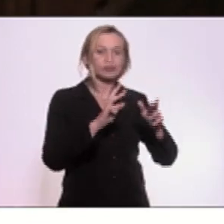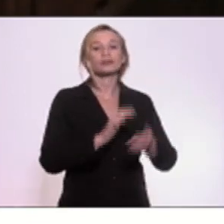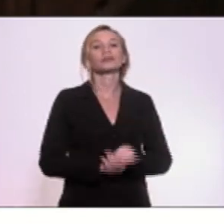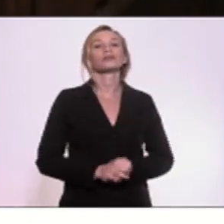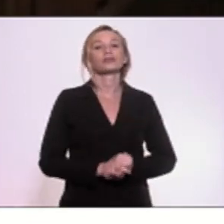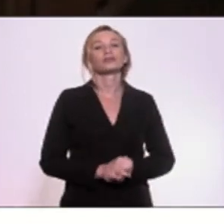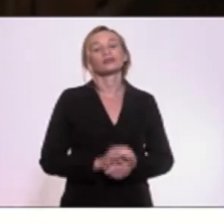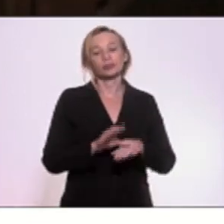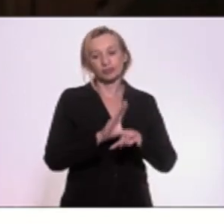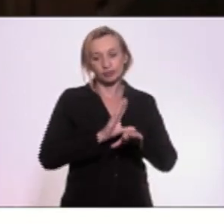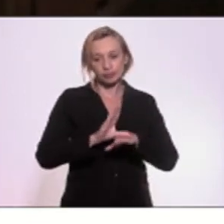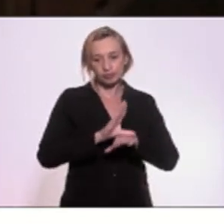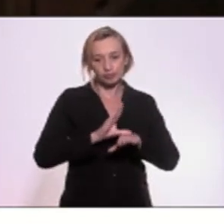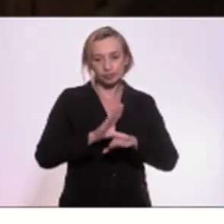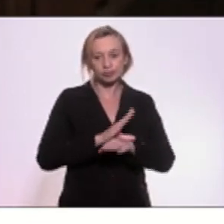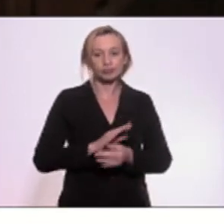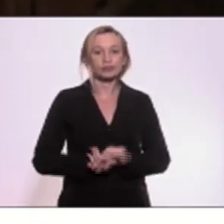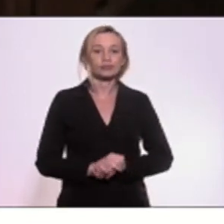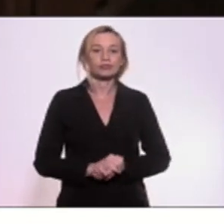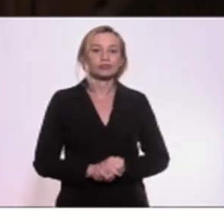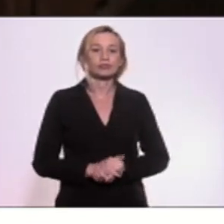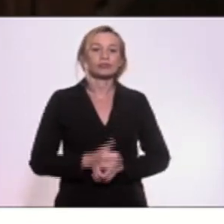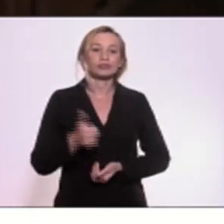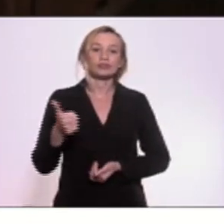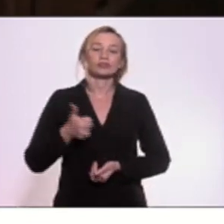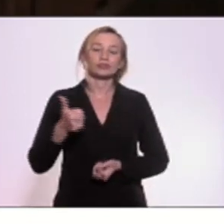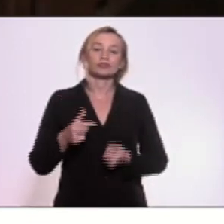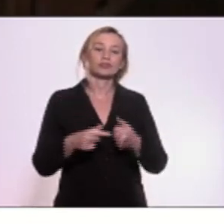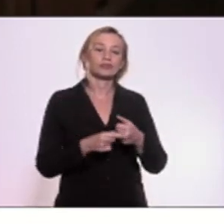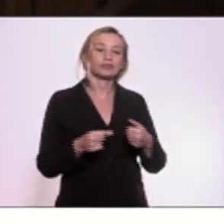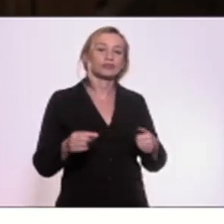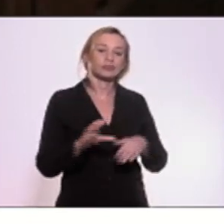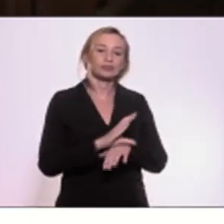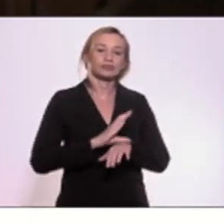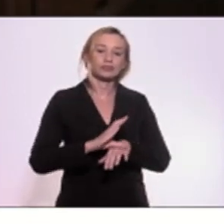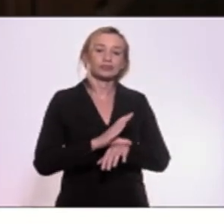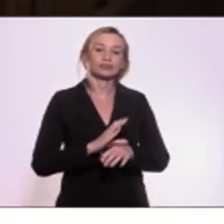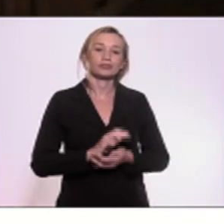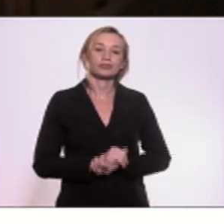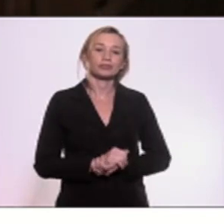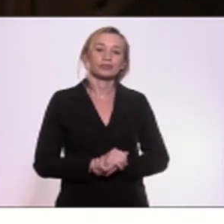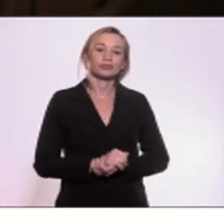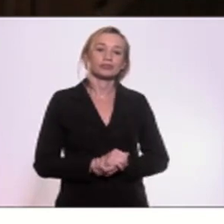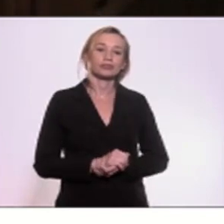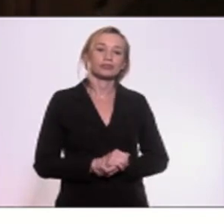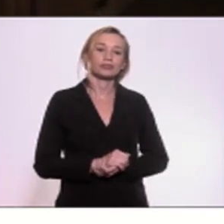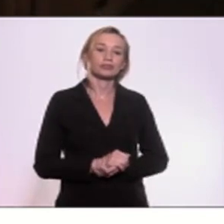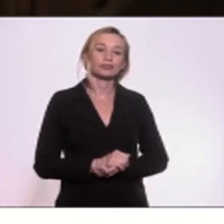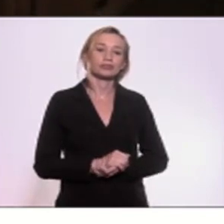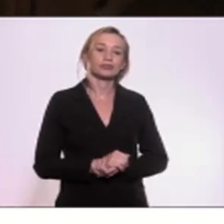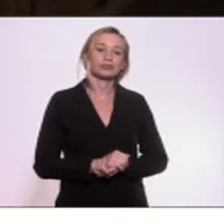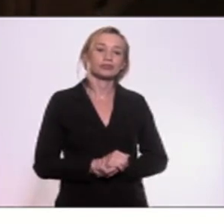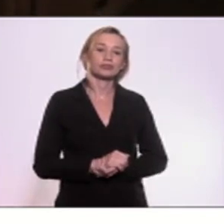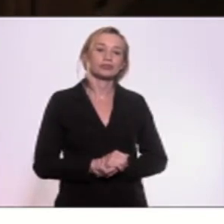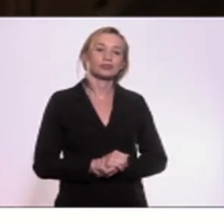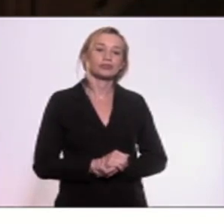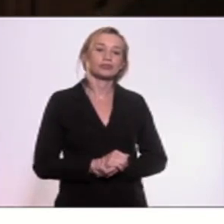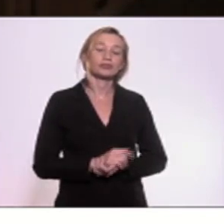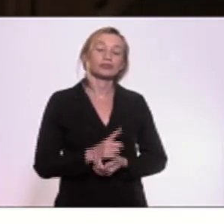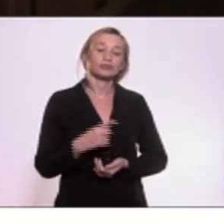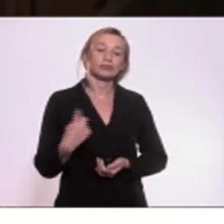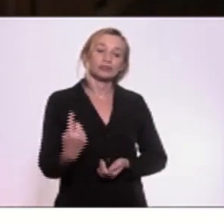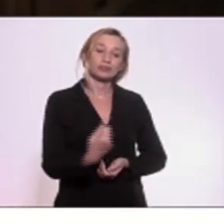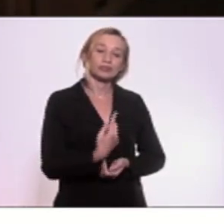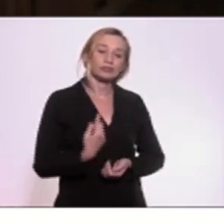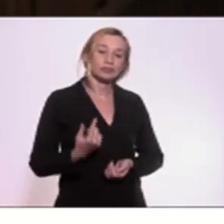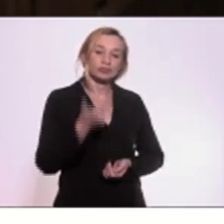a Constituição. E o primeiro artigo da Constituição define que nós